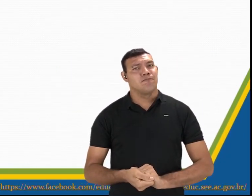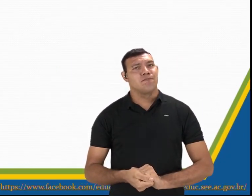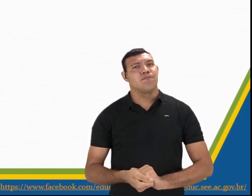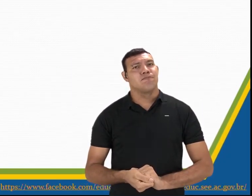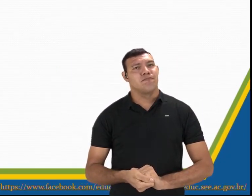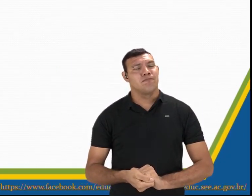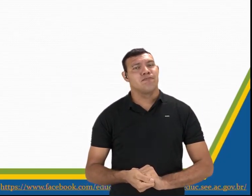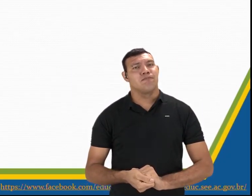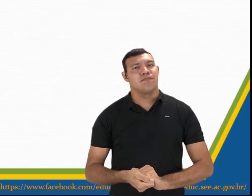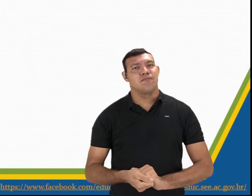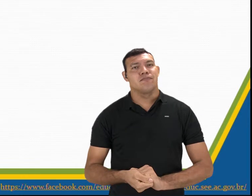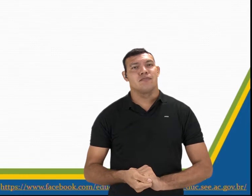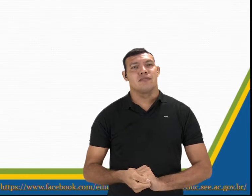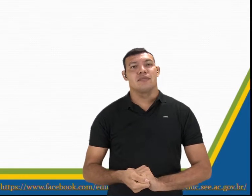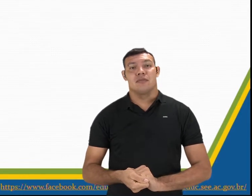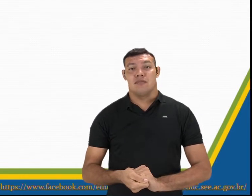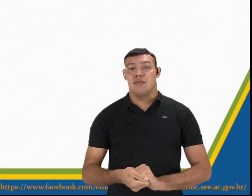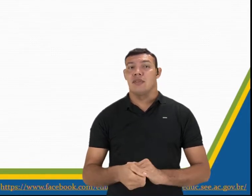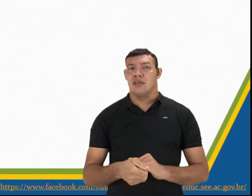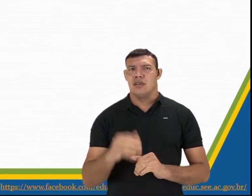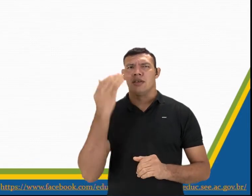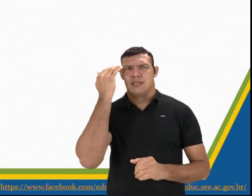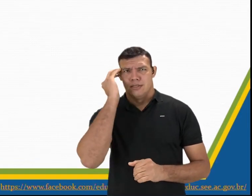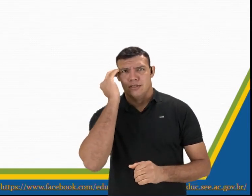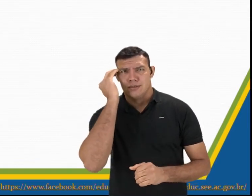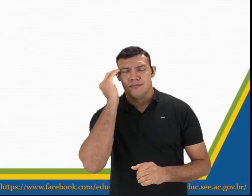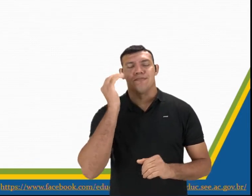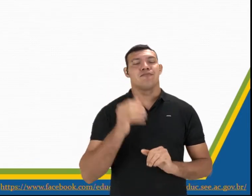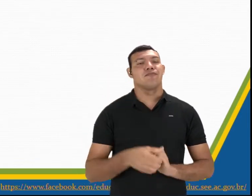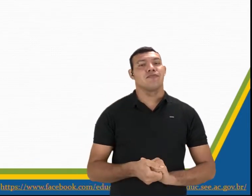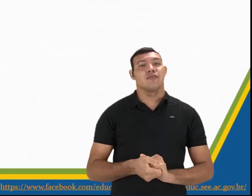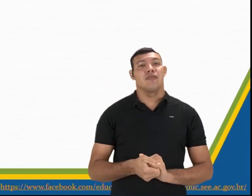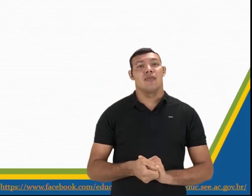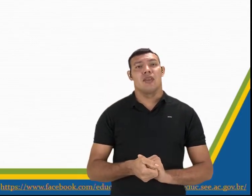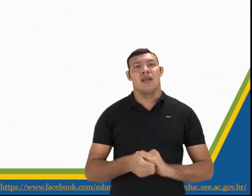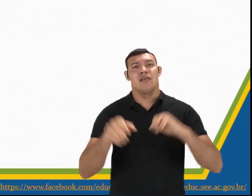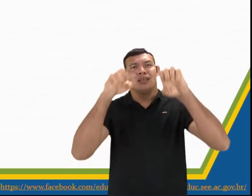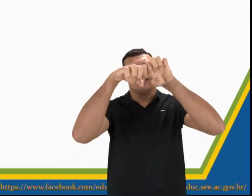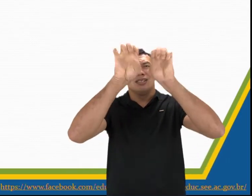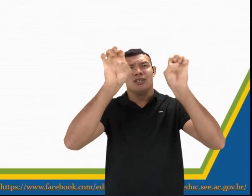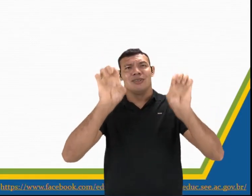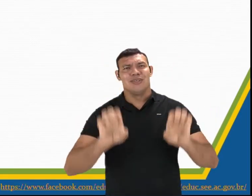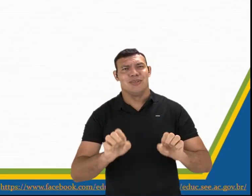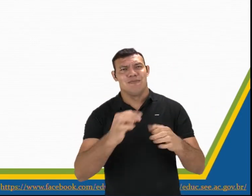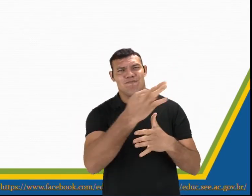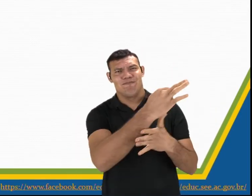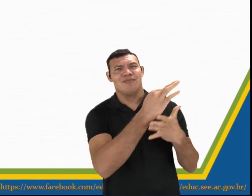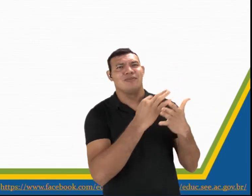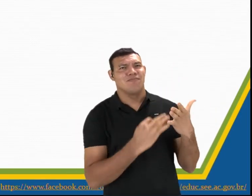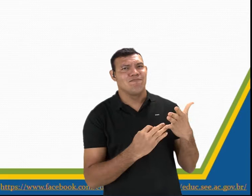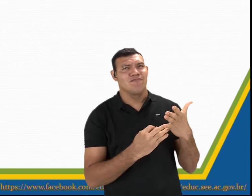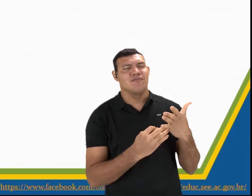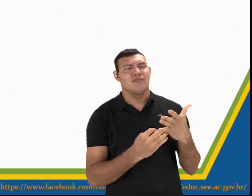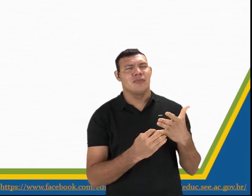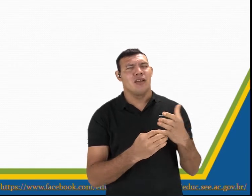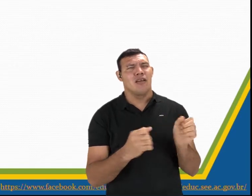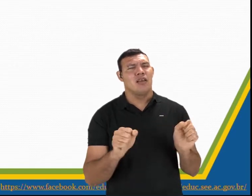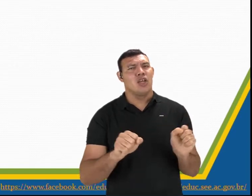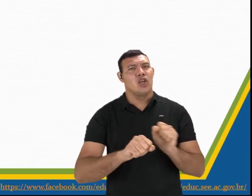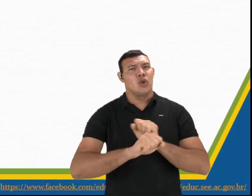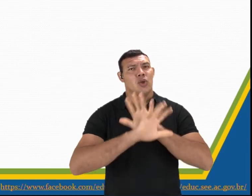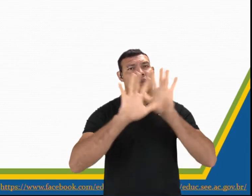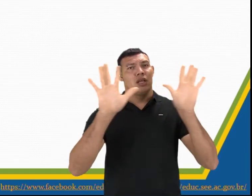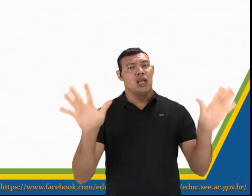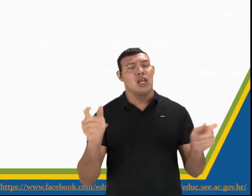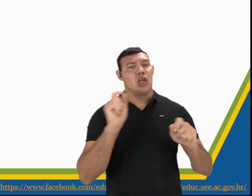característica muito clara. Espero que vocês tenham entendido. Então o corpo do texto, ele vem ali muito claro,